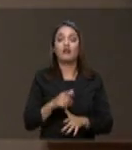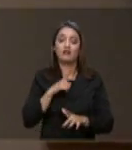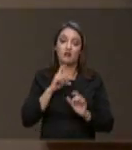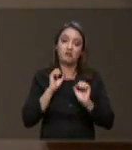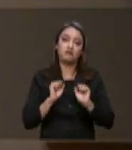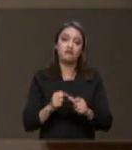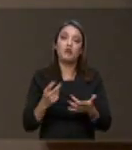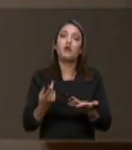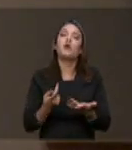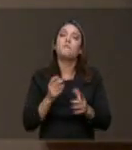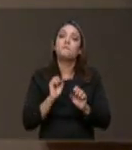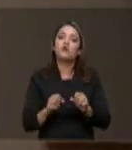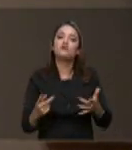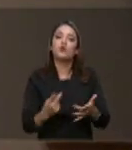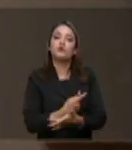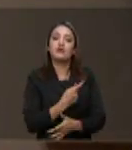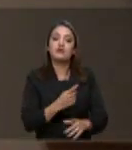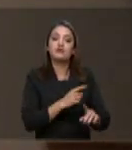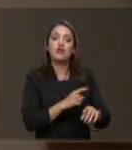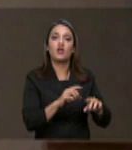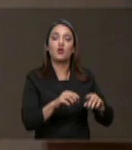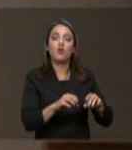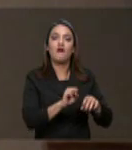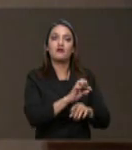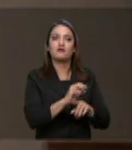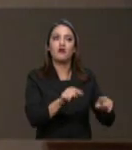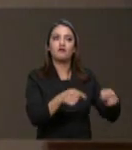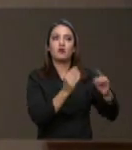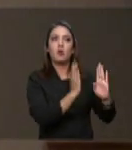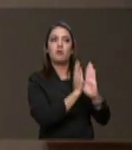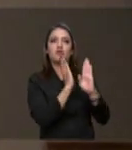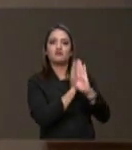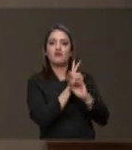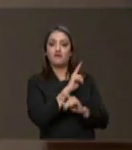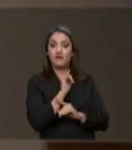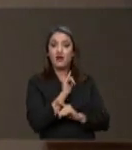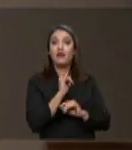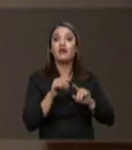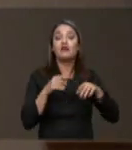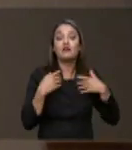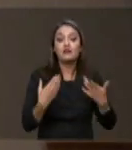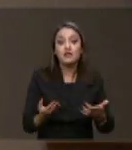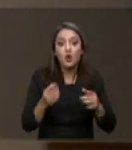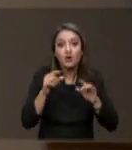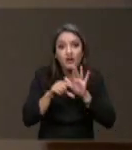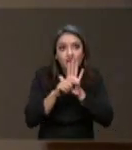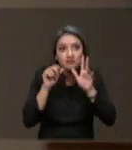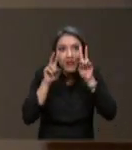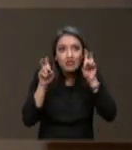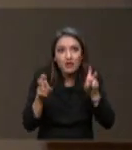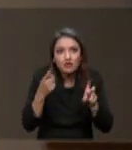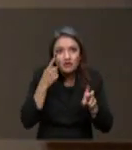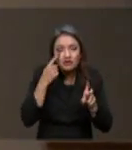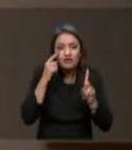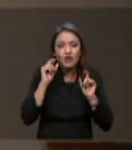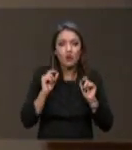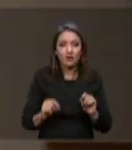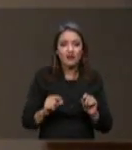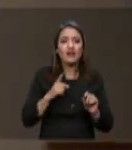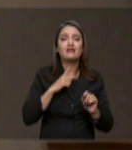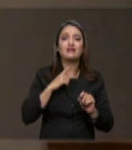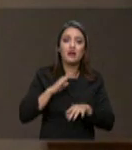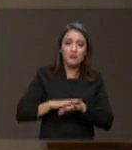perseguido pela corte o dolo intimidatório nos trechos destacados é reforsado